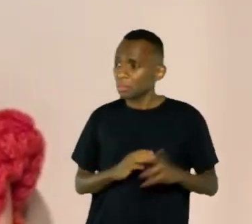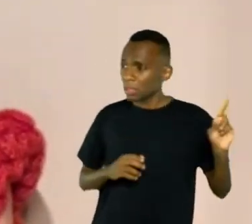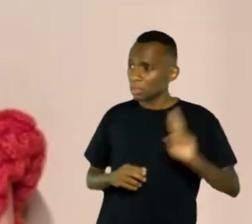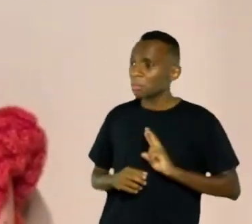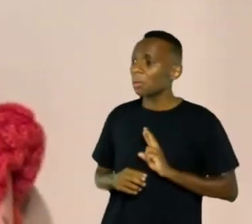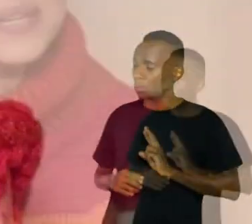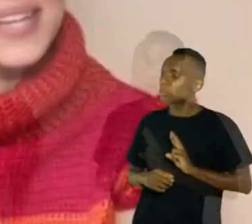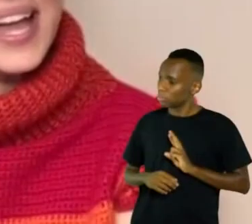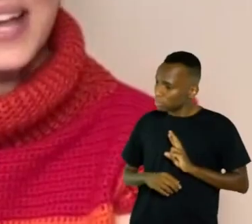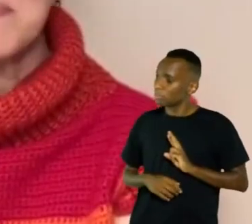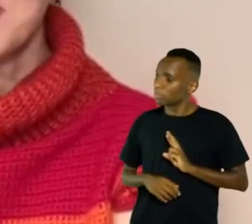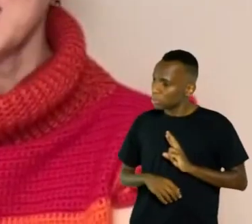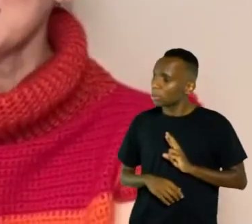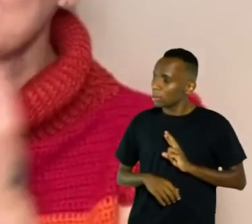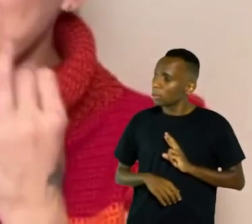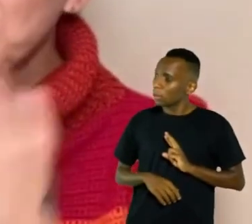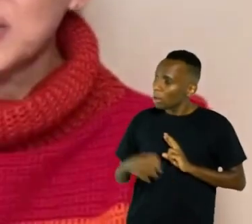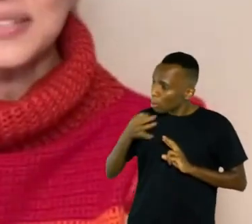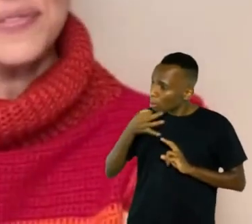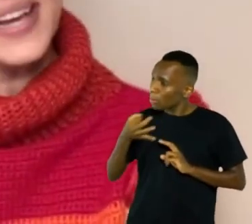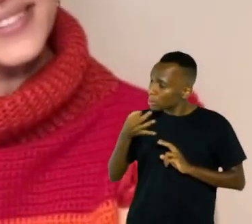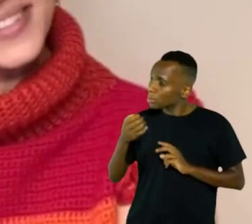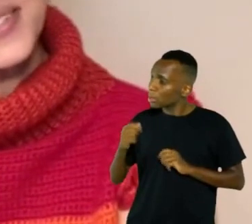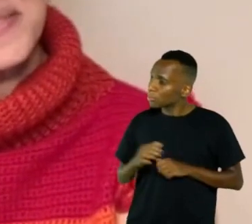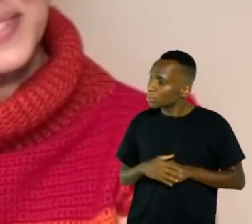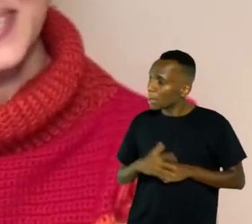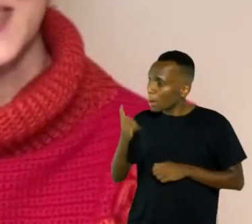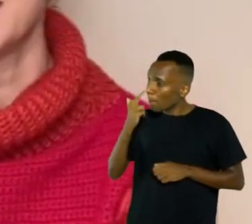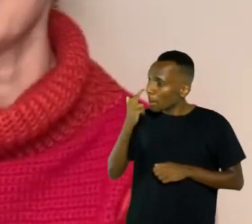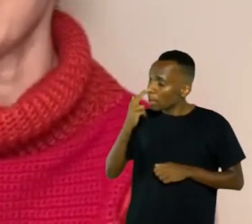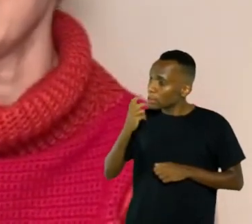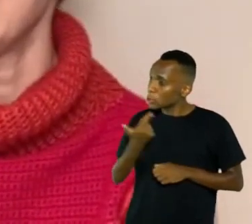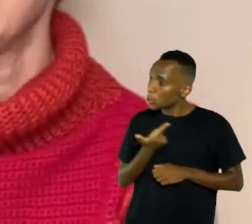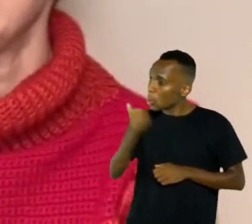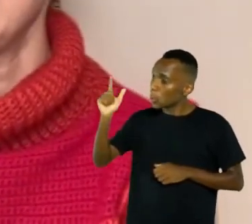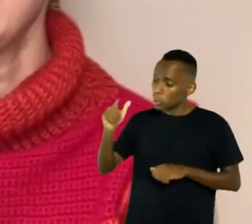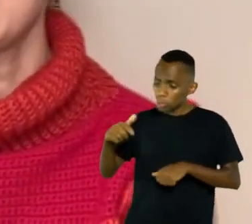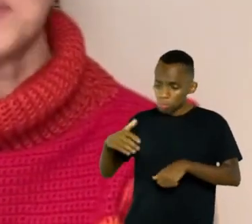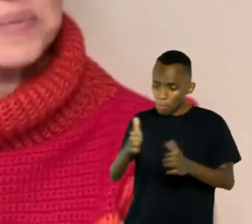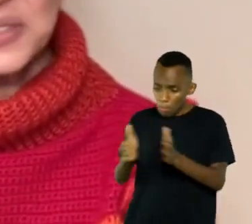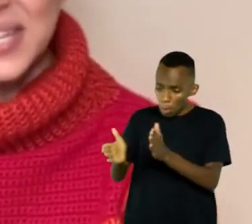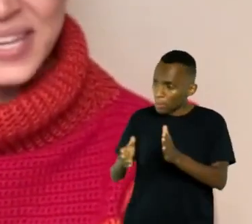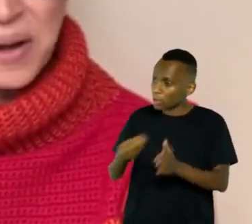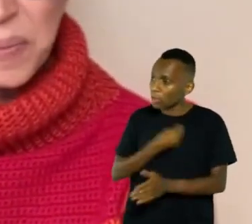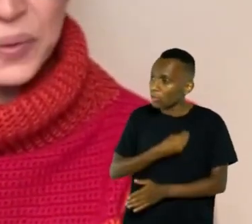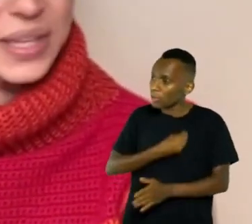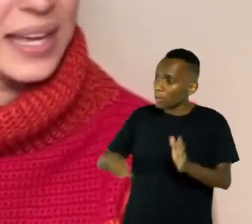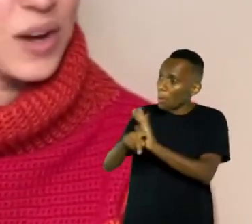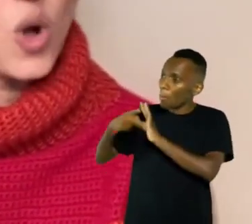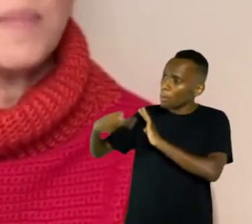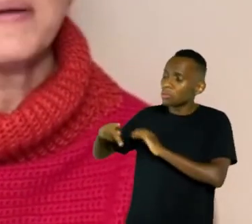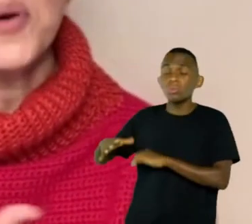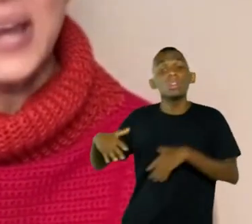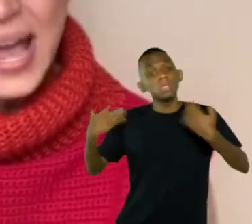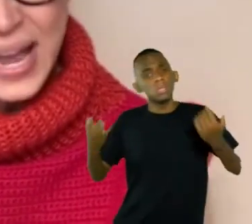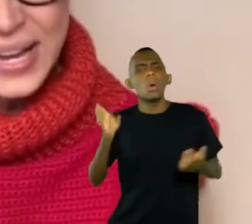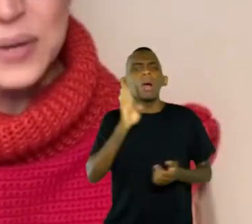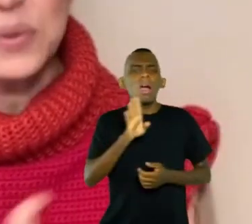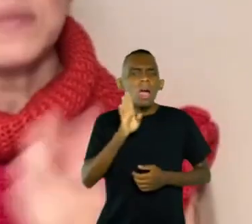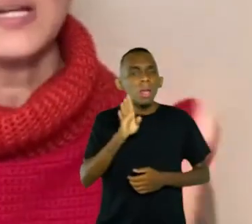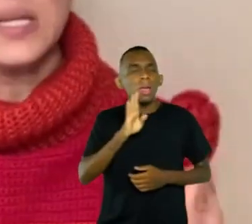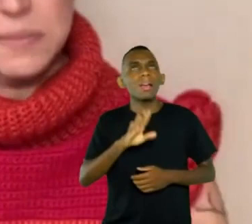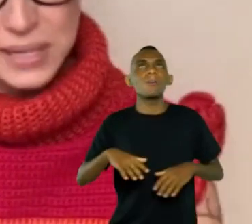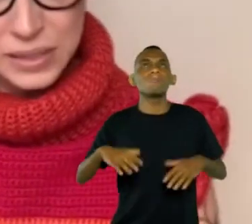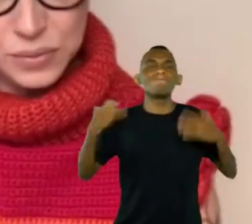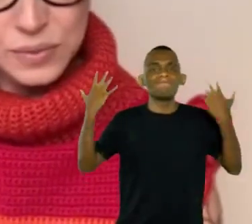é isso que eu ia comentar. Parece uma outra fase da sua vida, né? E isso foi muito legal, porque comemorar